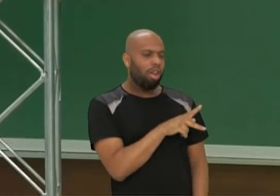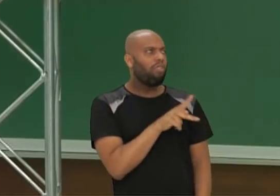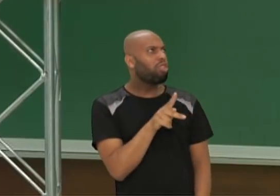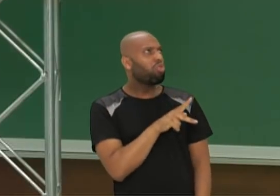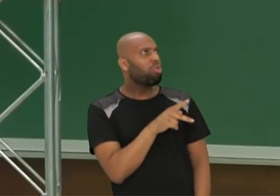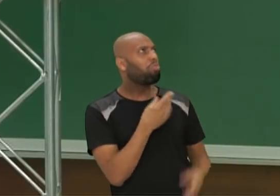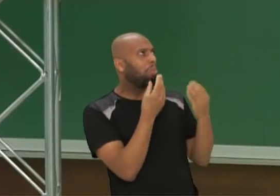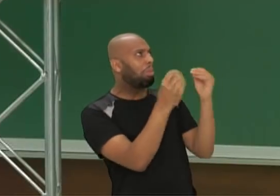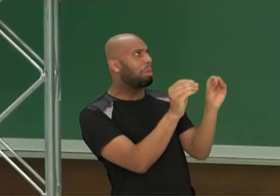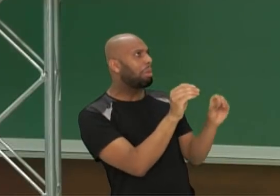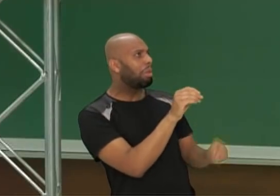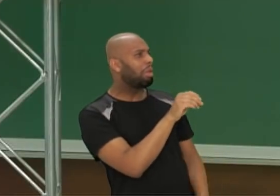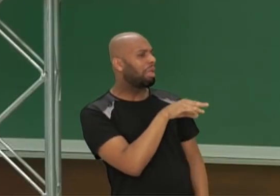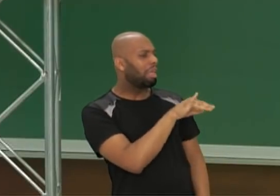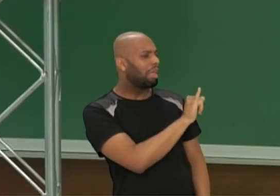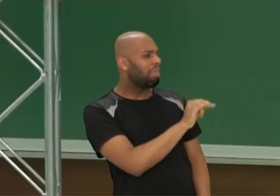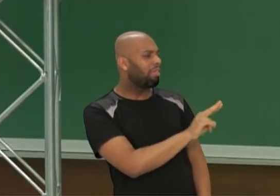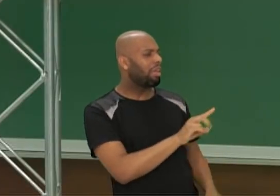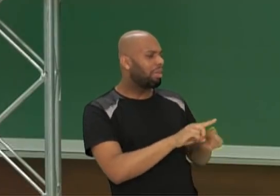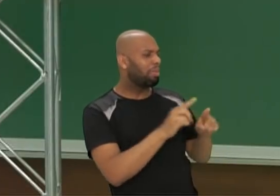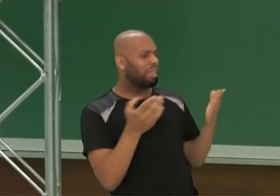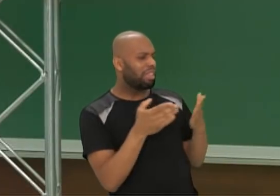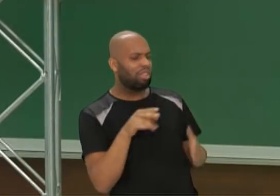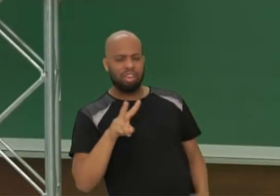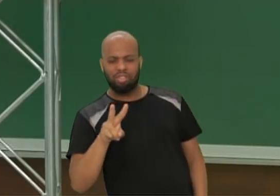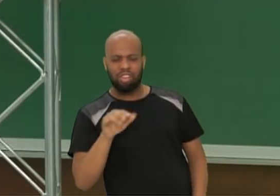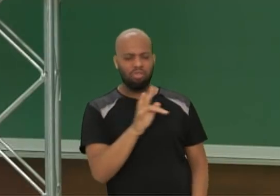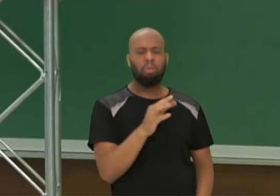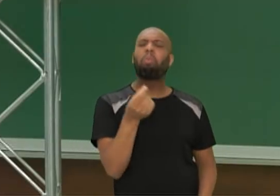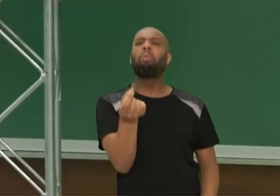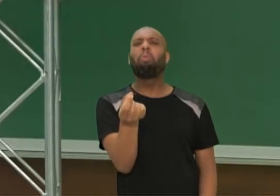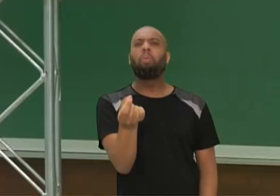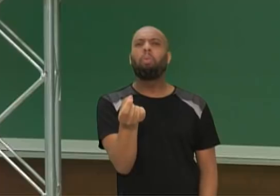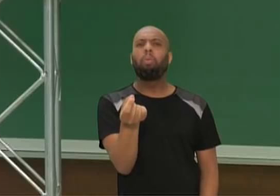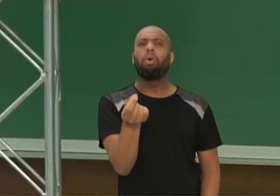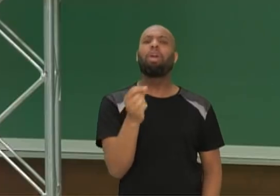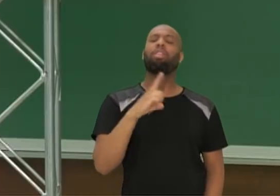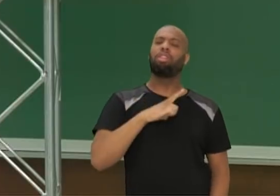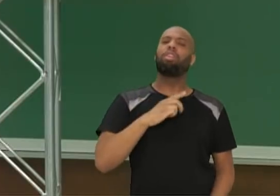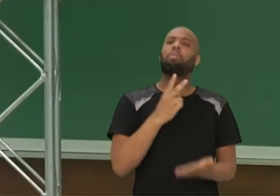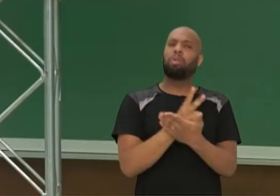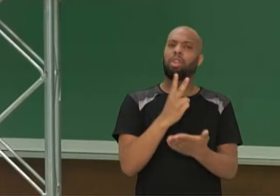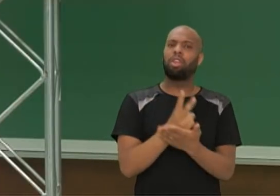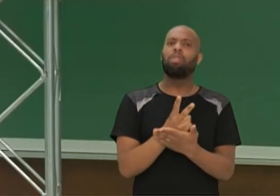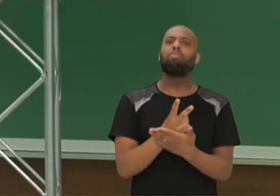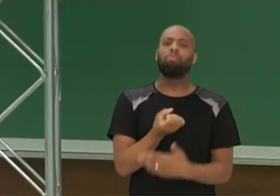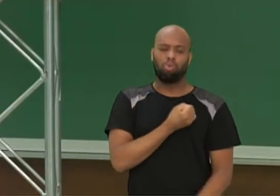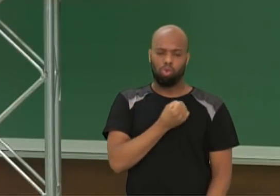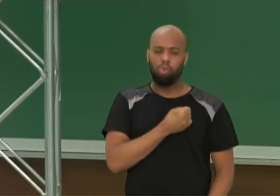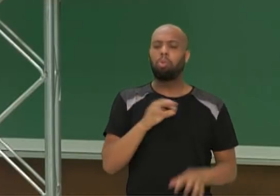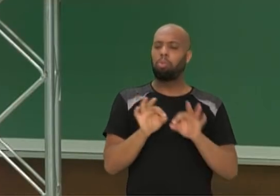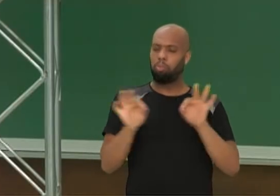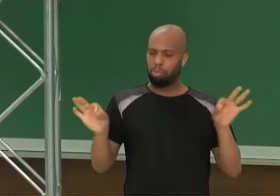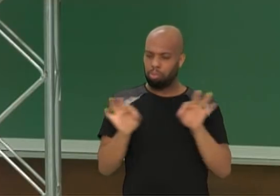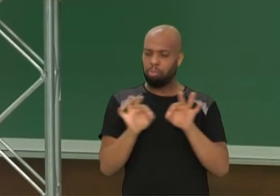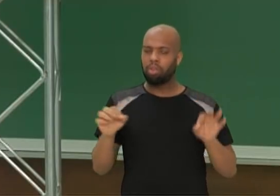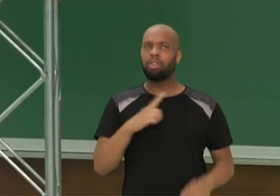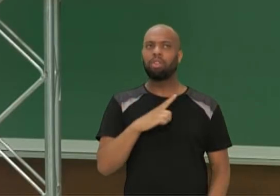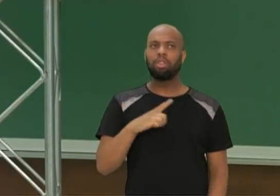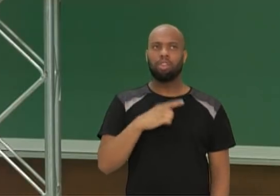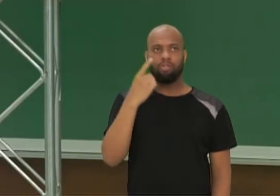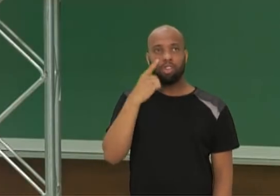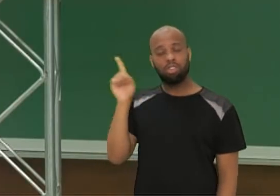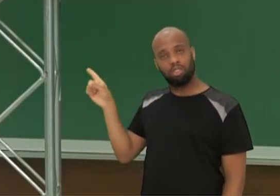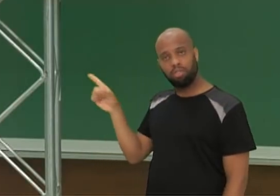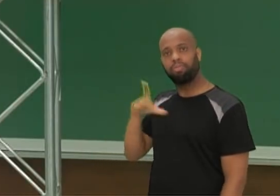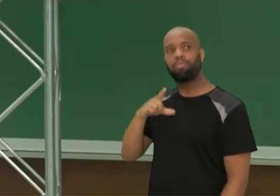colocou y do vértice, aqui é y do vértice, só que aqui é vértice, aqui é foco. Eles têm os mesmos valores, tá? Vejam, aqui ó, eles têm os